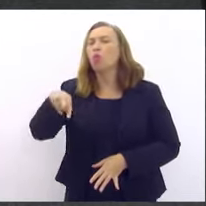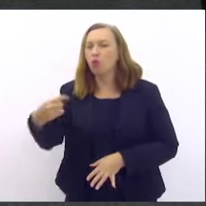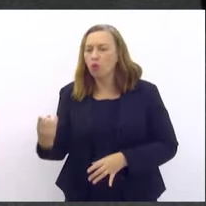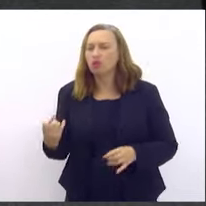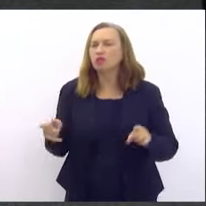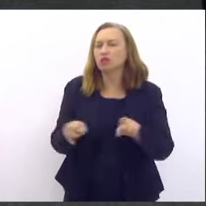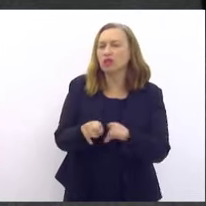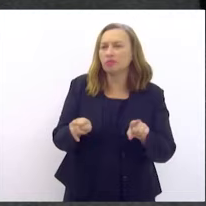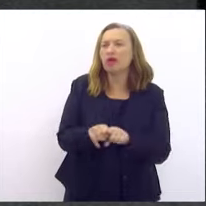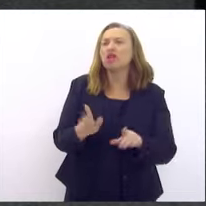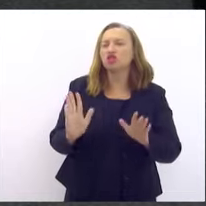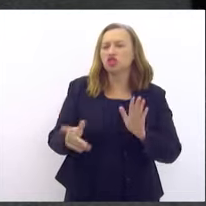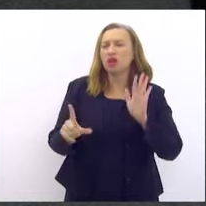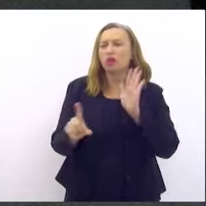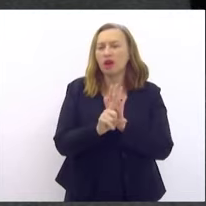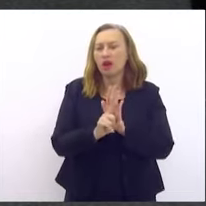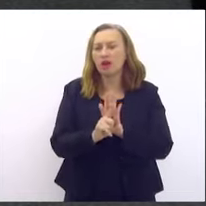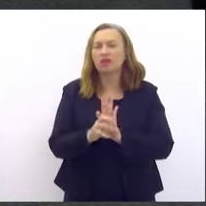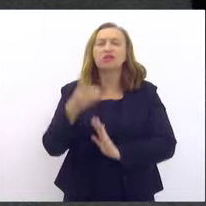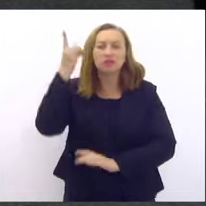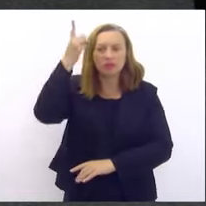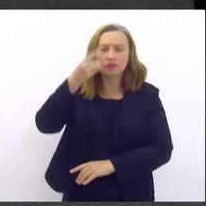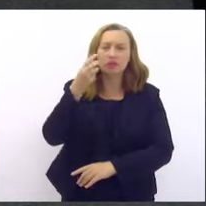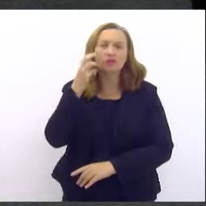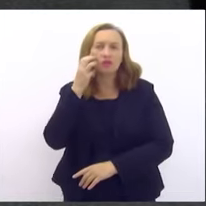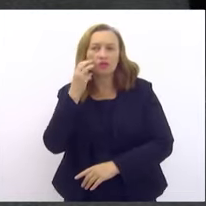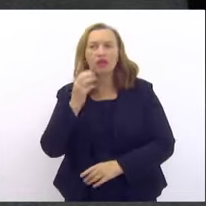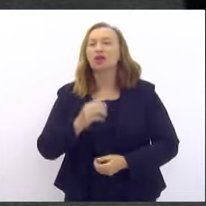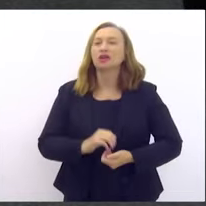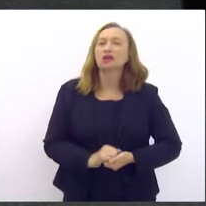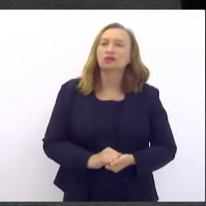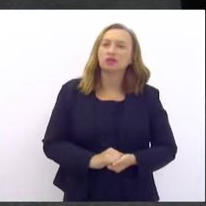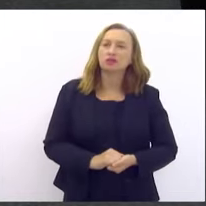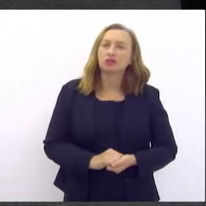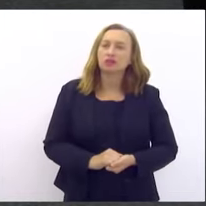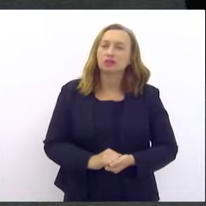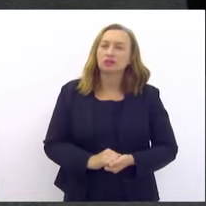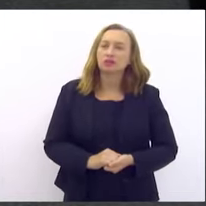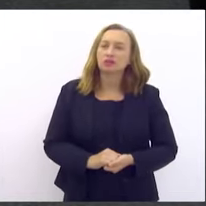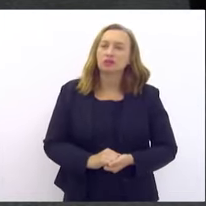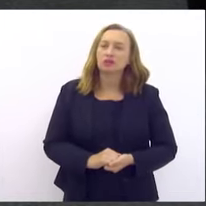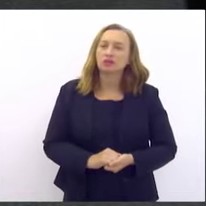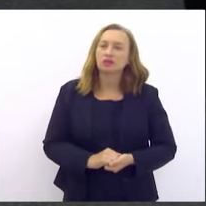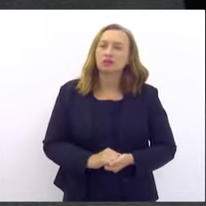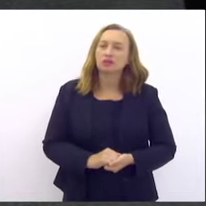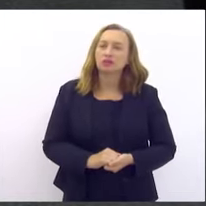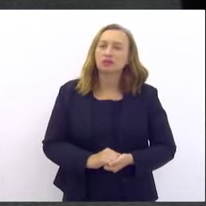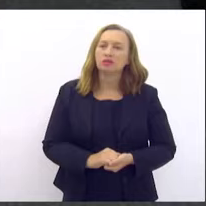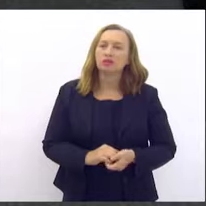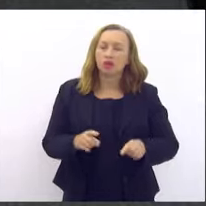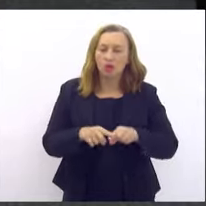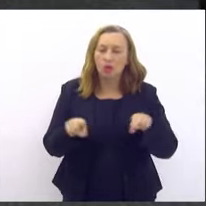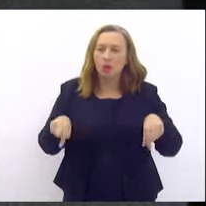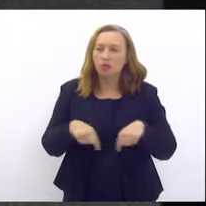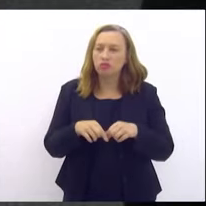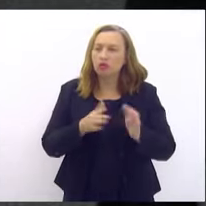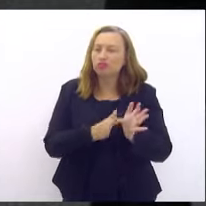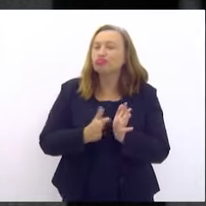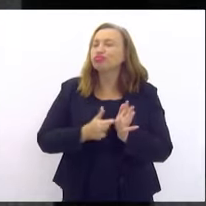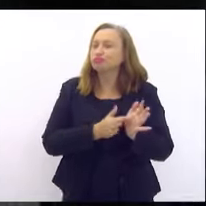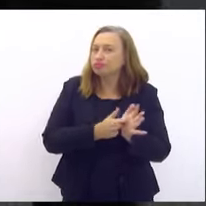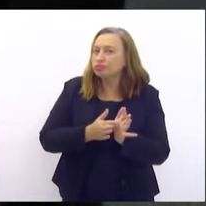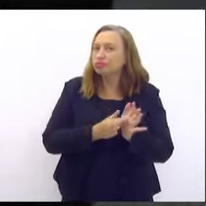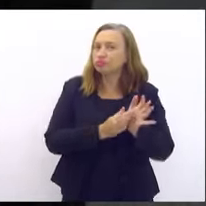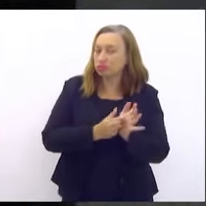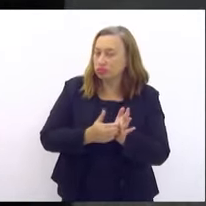aprovada por essa casa do deputado valde Carneiro que fomenta as rodas de samba um